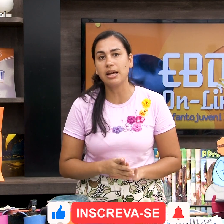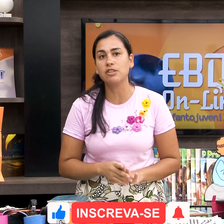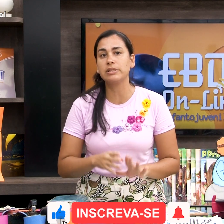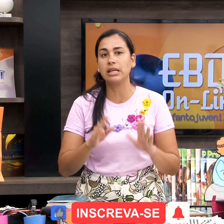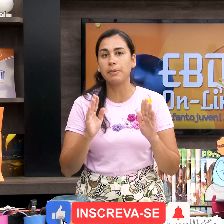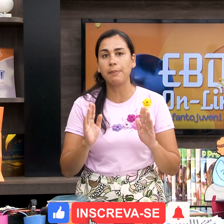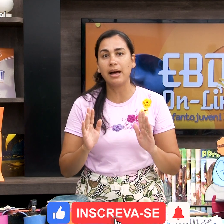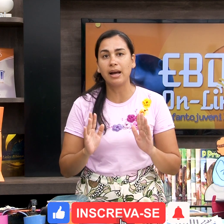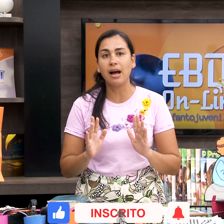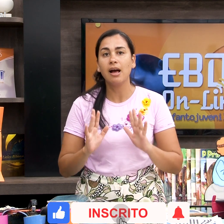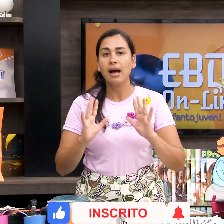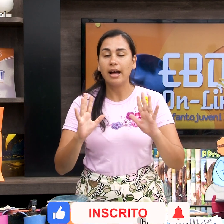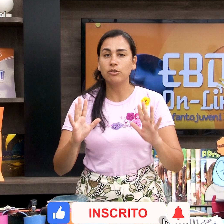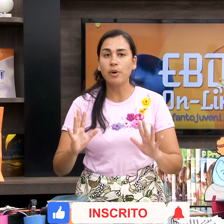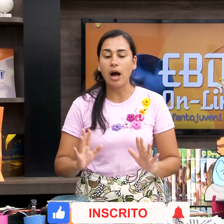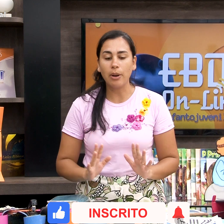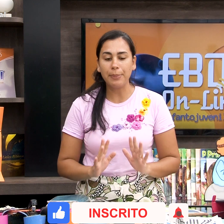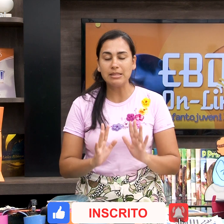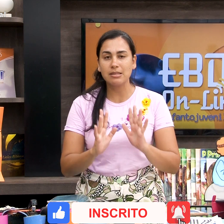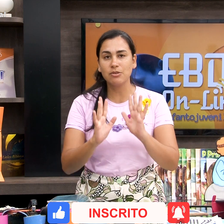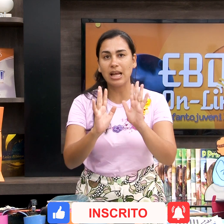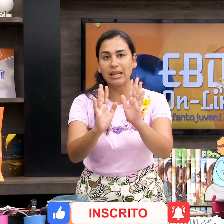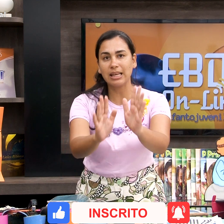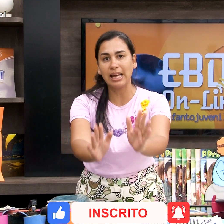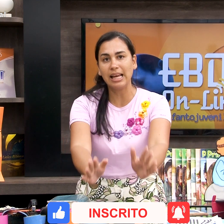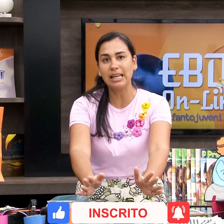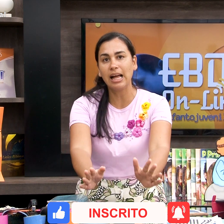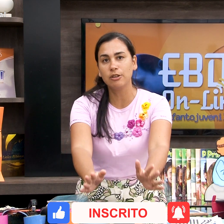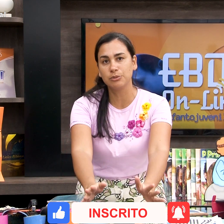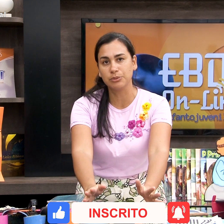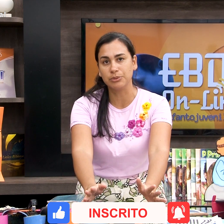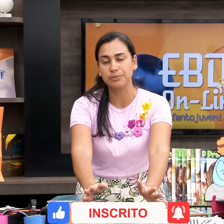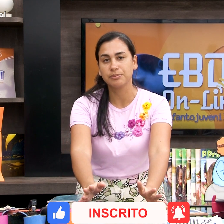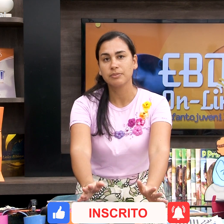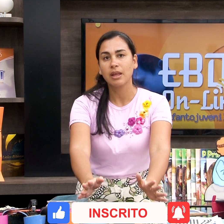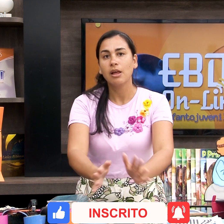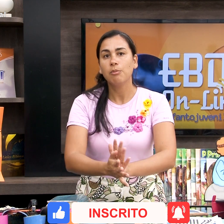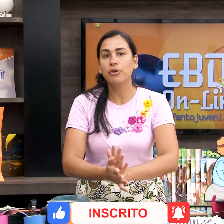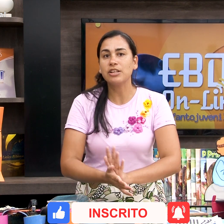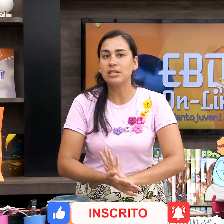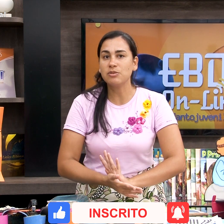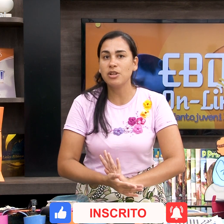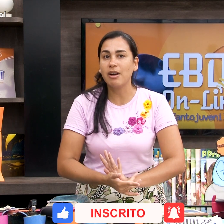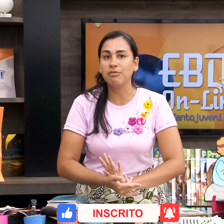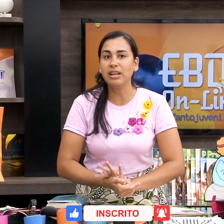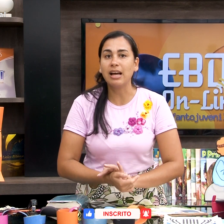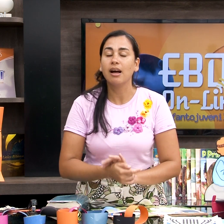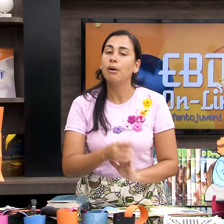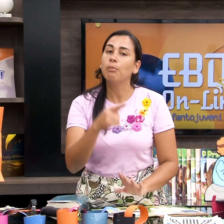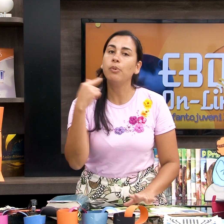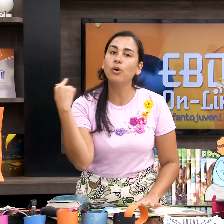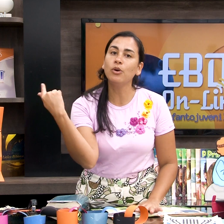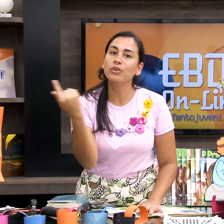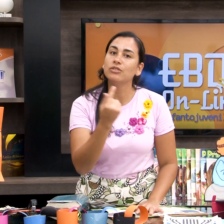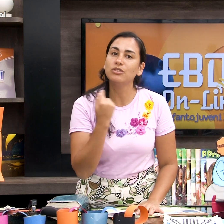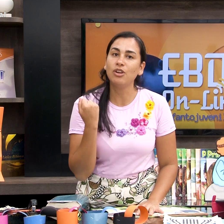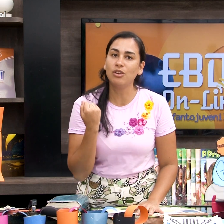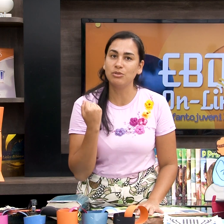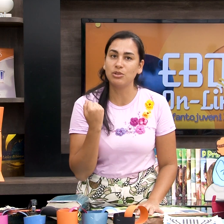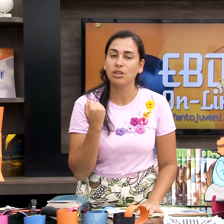são especiais. Você tem que preparar a tua aula pensando naquele aluno. Porque Jesus deu a vida